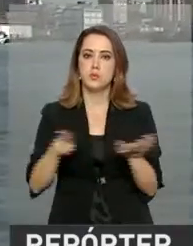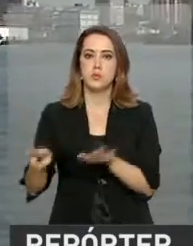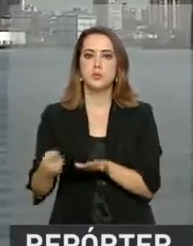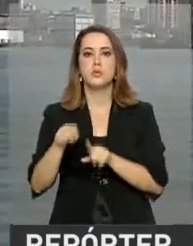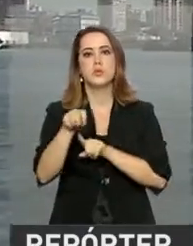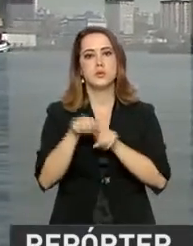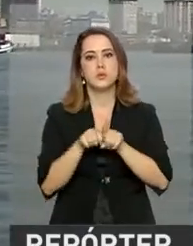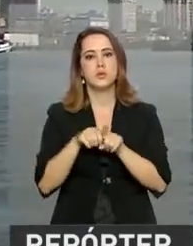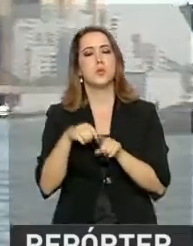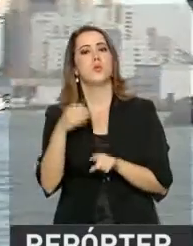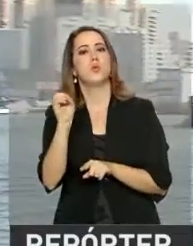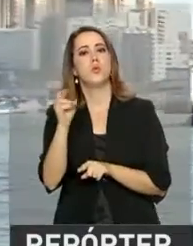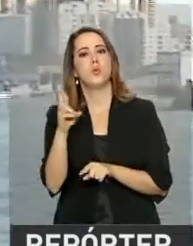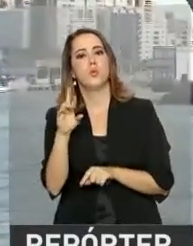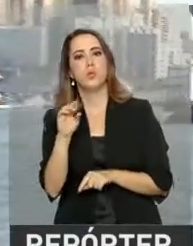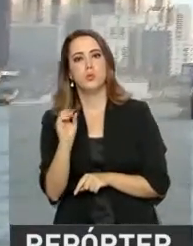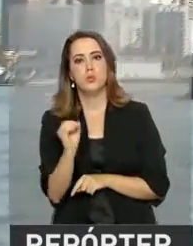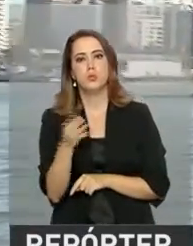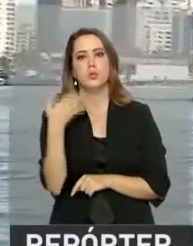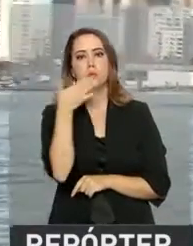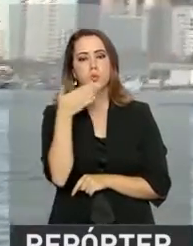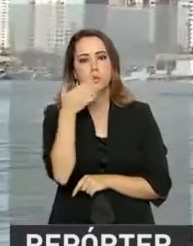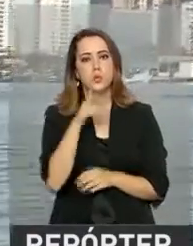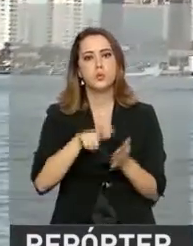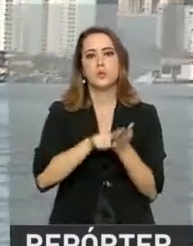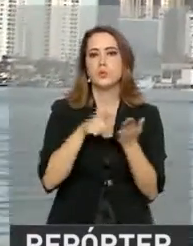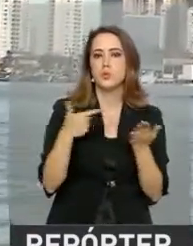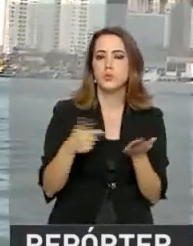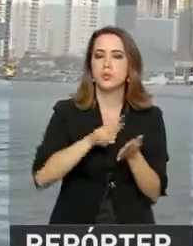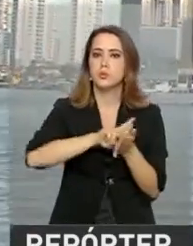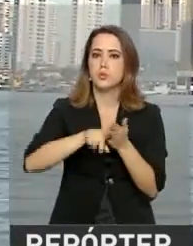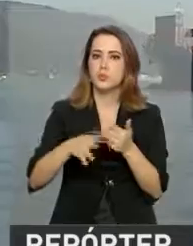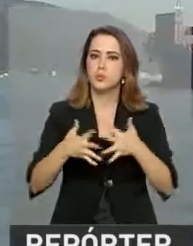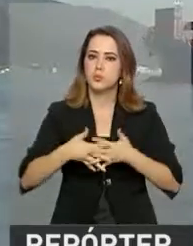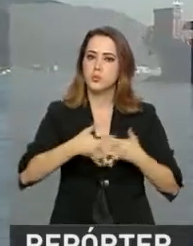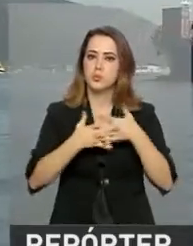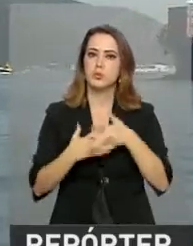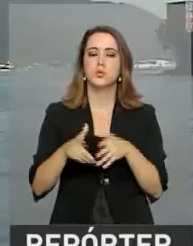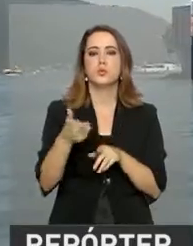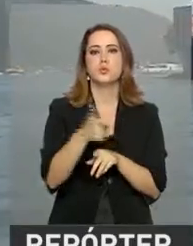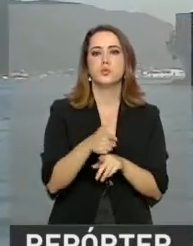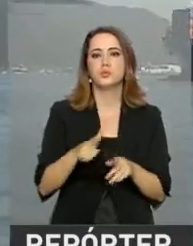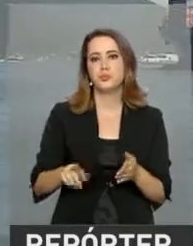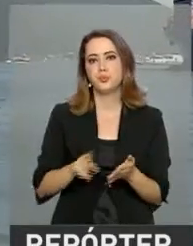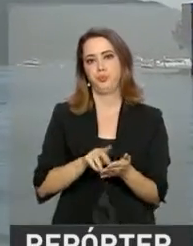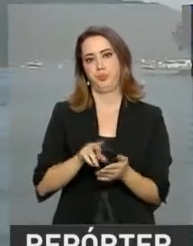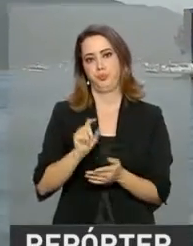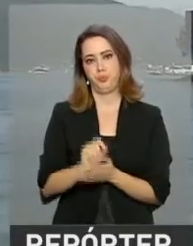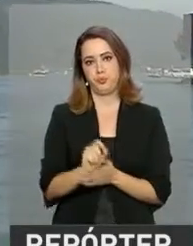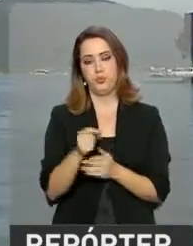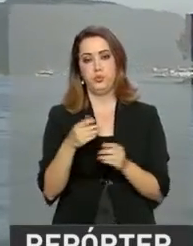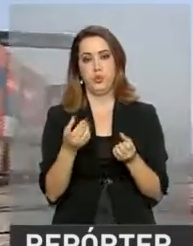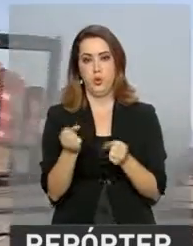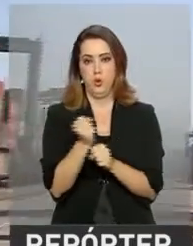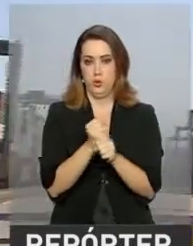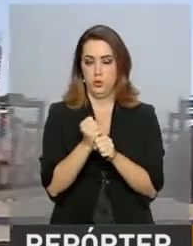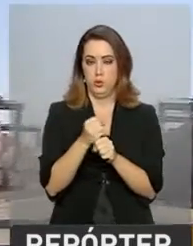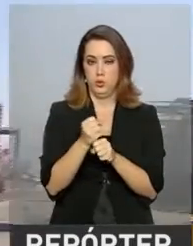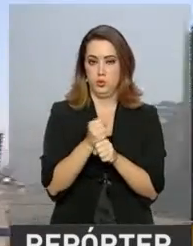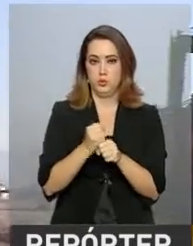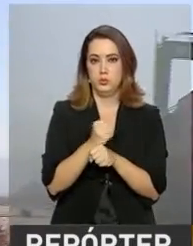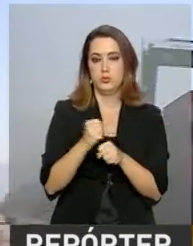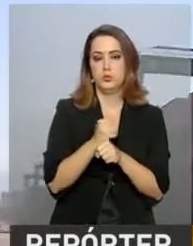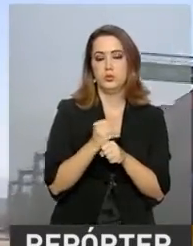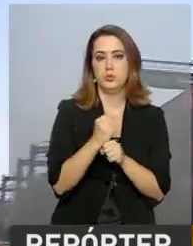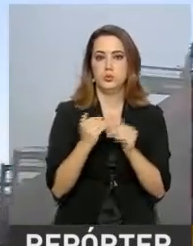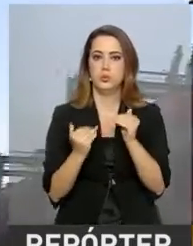vendas de ouro açúcar bruto e refinado celulose veículos de carga couros e peles no ano o saldo positivo da balança comercial